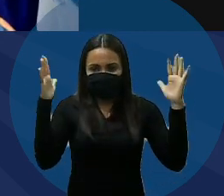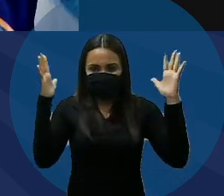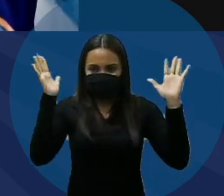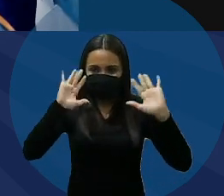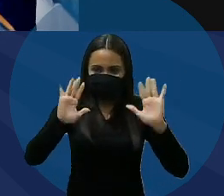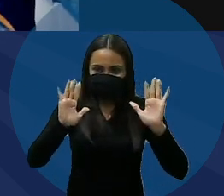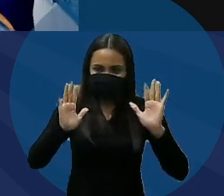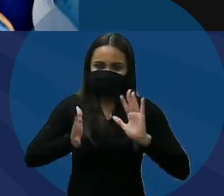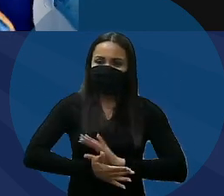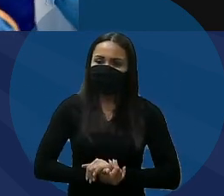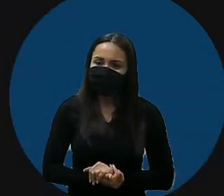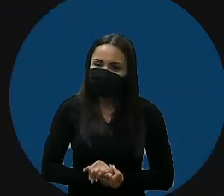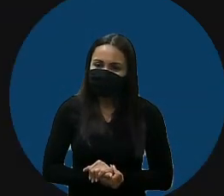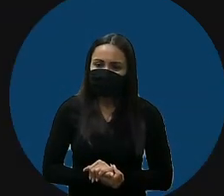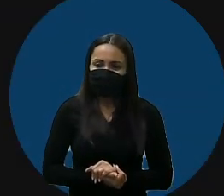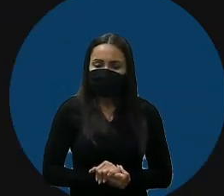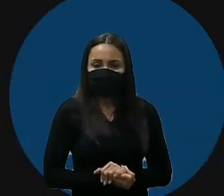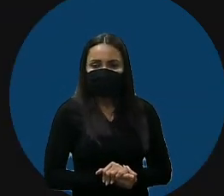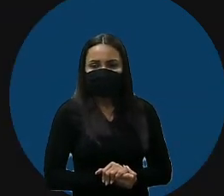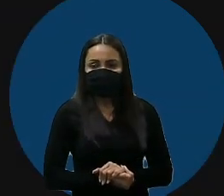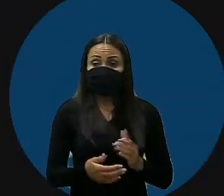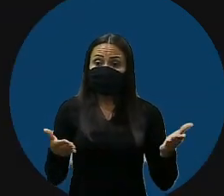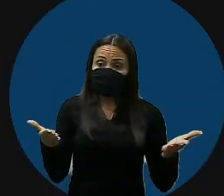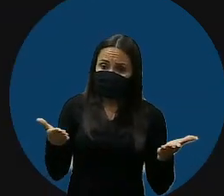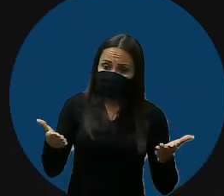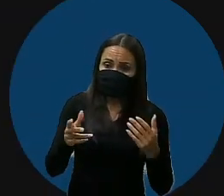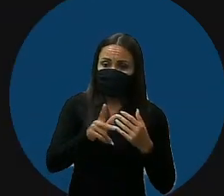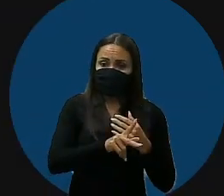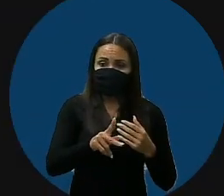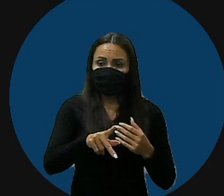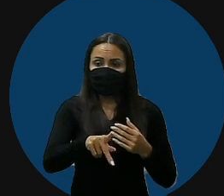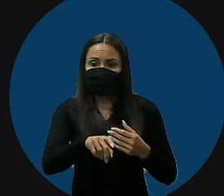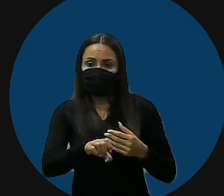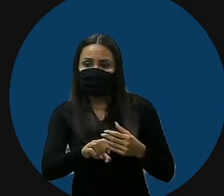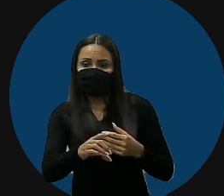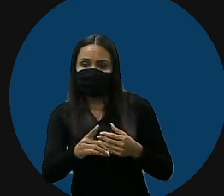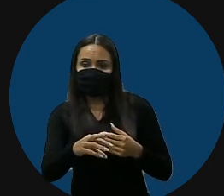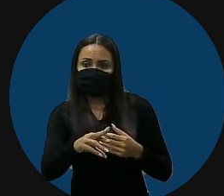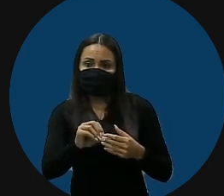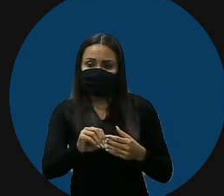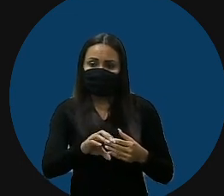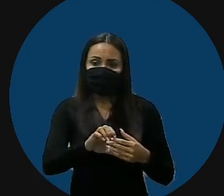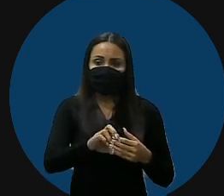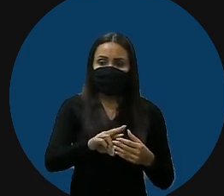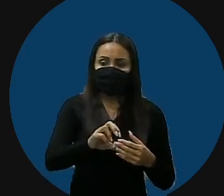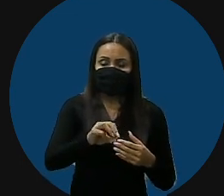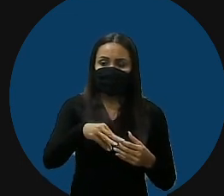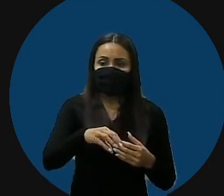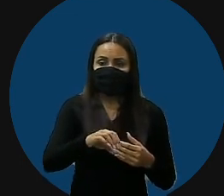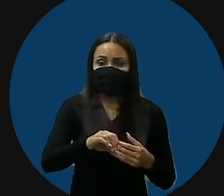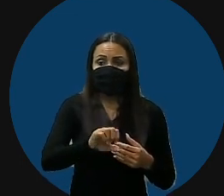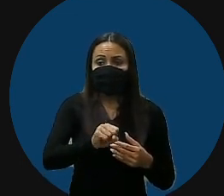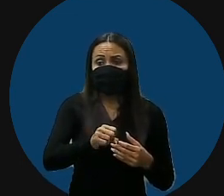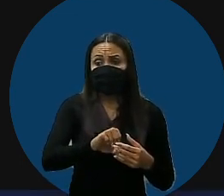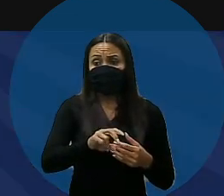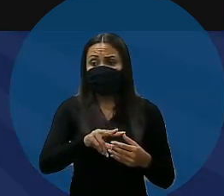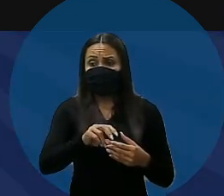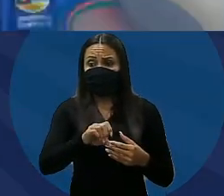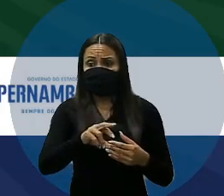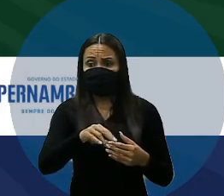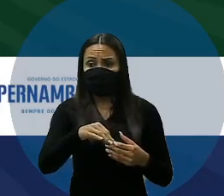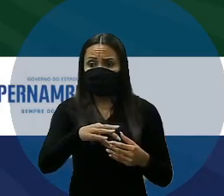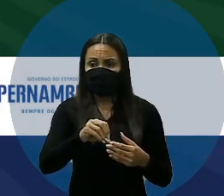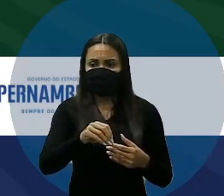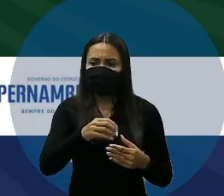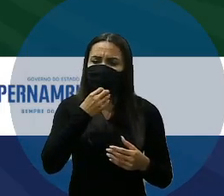tchau, obrigado. Agora com o professor Pedro Abel, da EREM Severino Cordeiro. Seja bem-vindo, professor